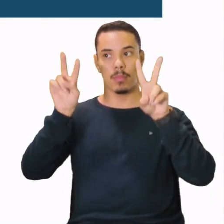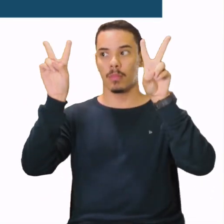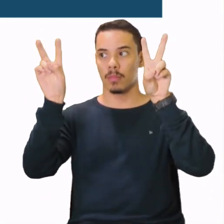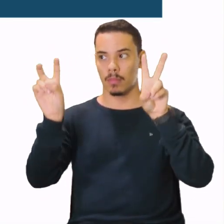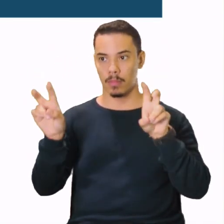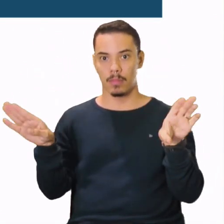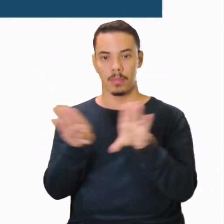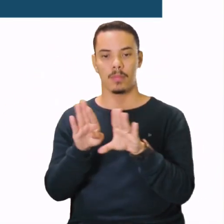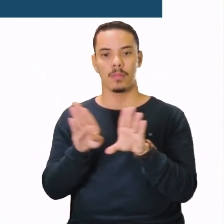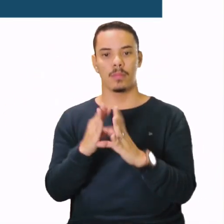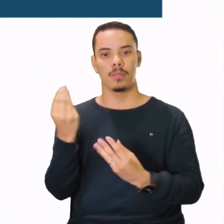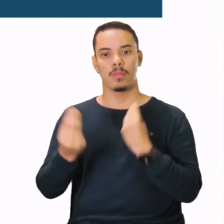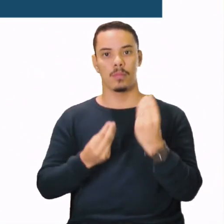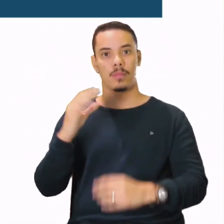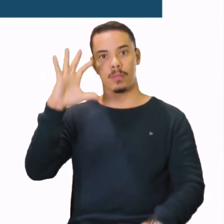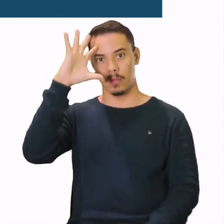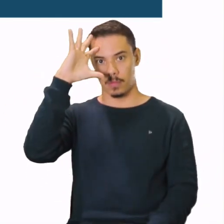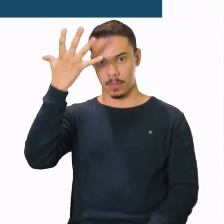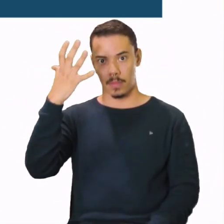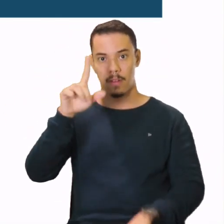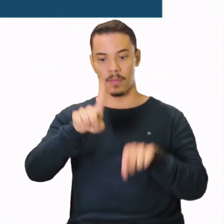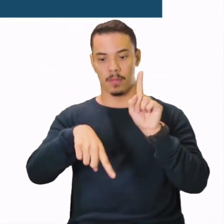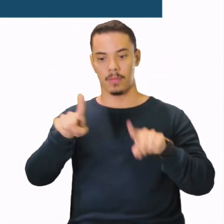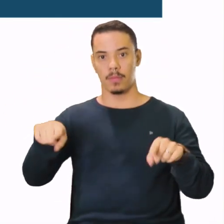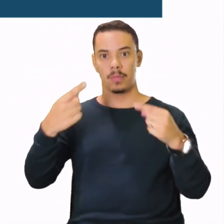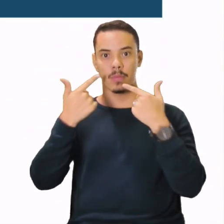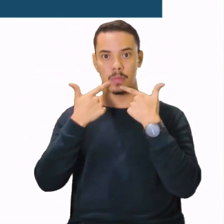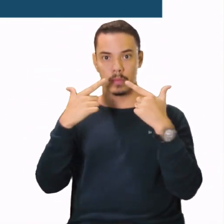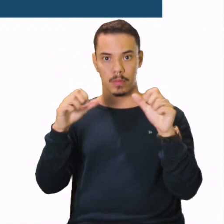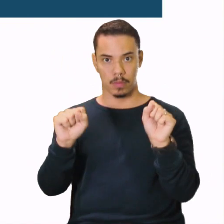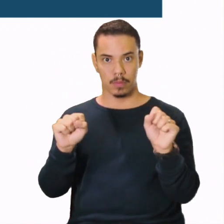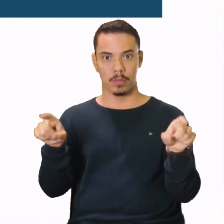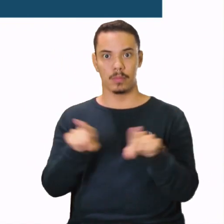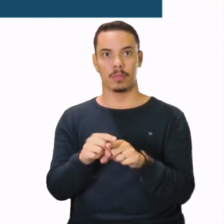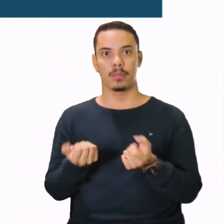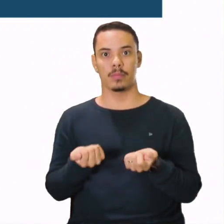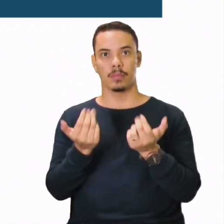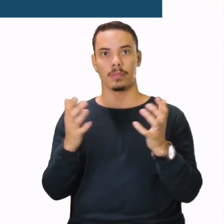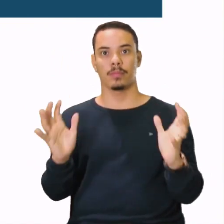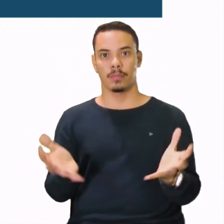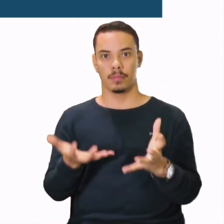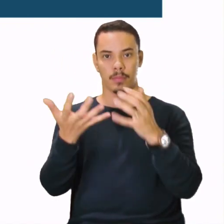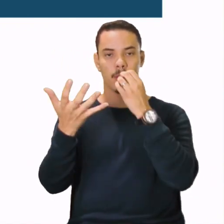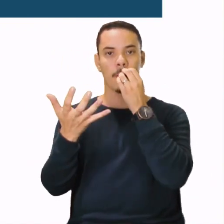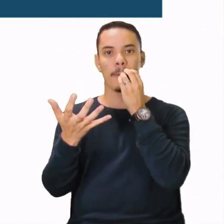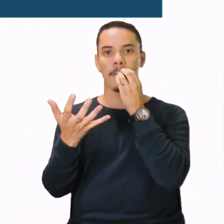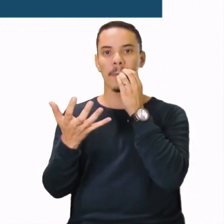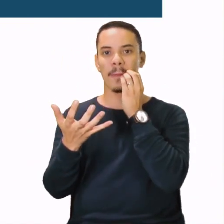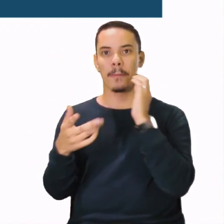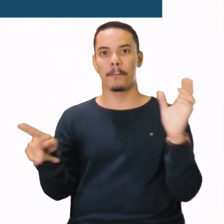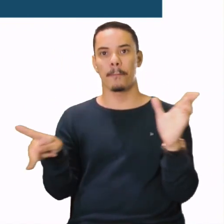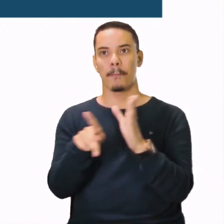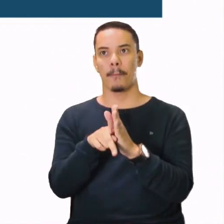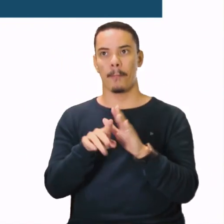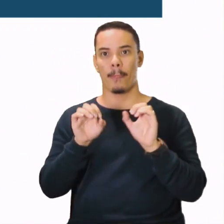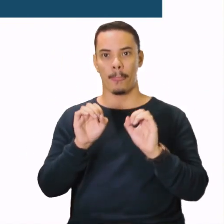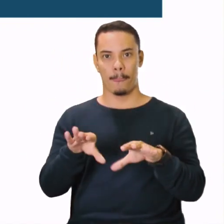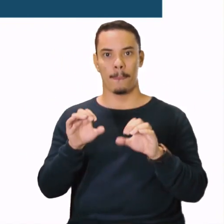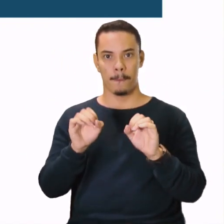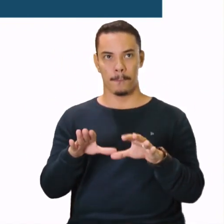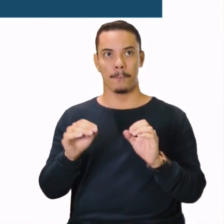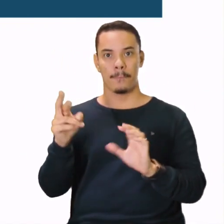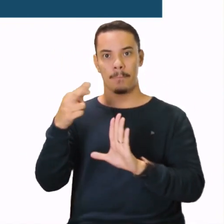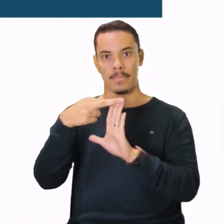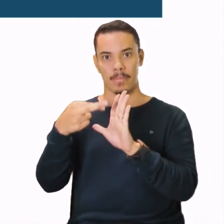e o fenômeno da variação linguística e analisar motivações que levam ao predomínio do ensino da